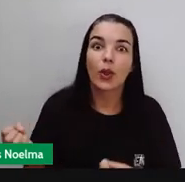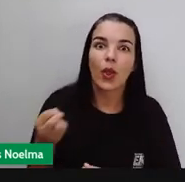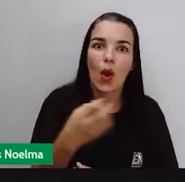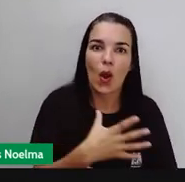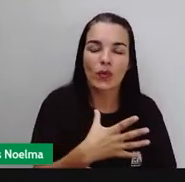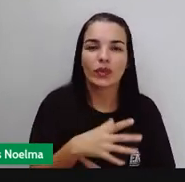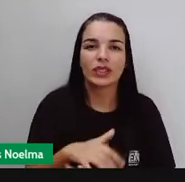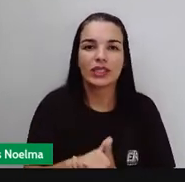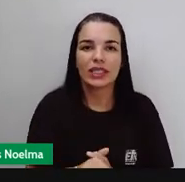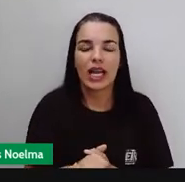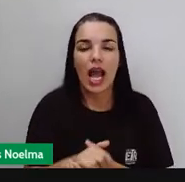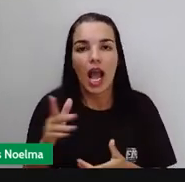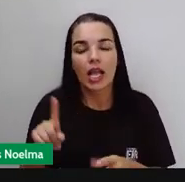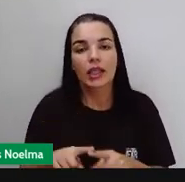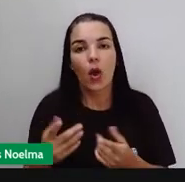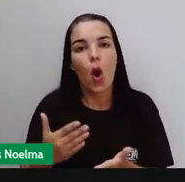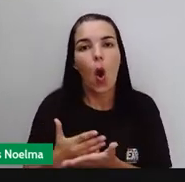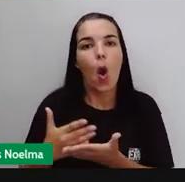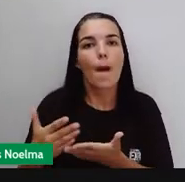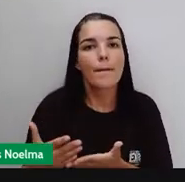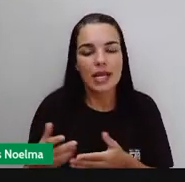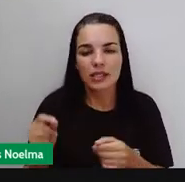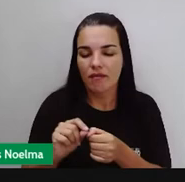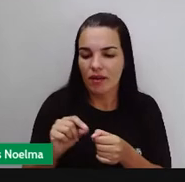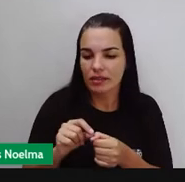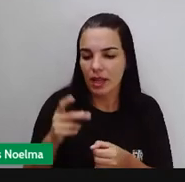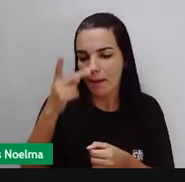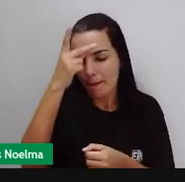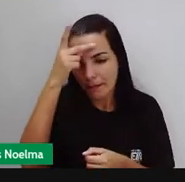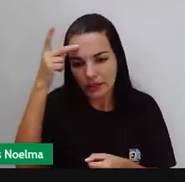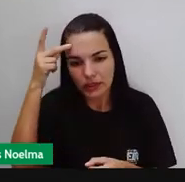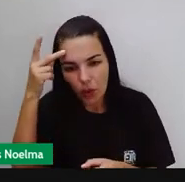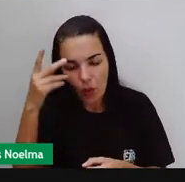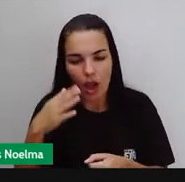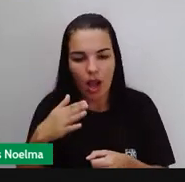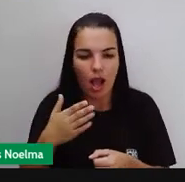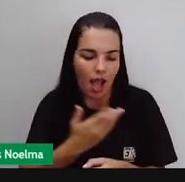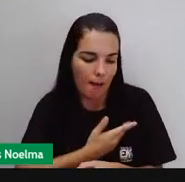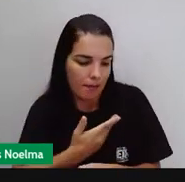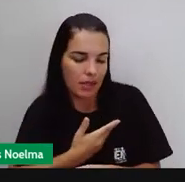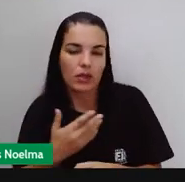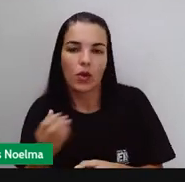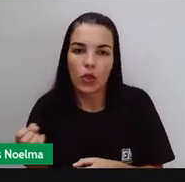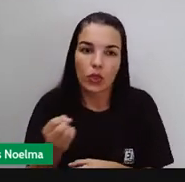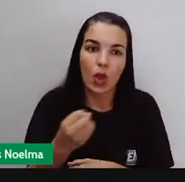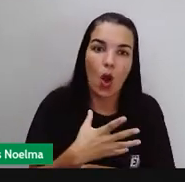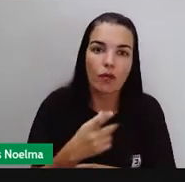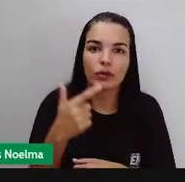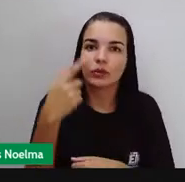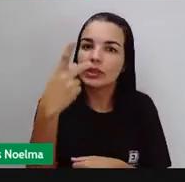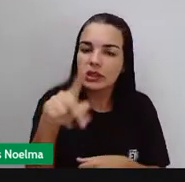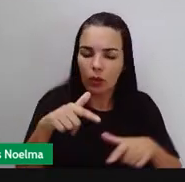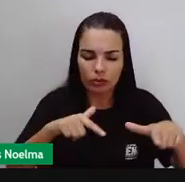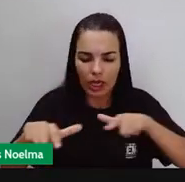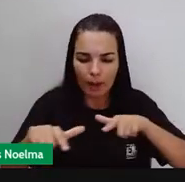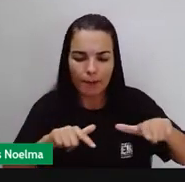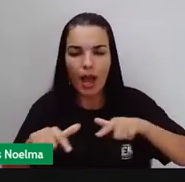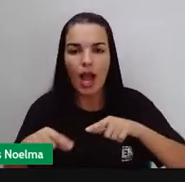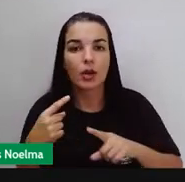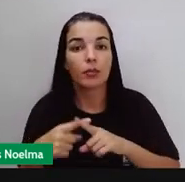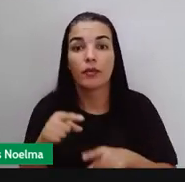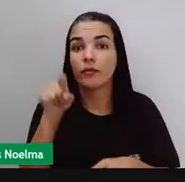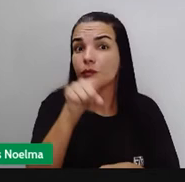novo, né? Você começa a conhecer pessoas novas, você começa a fazer novas amizades, o seu trabalho é diferente porque você